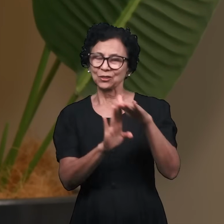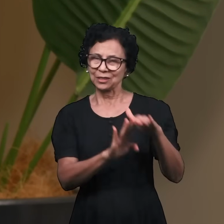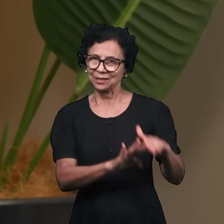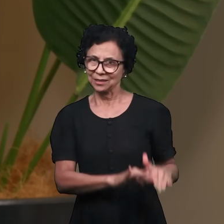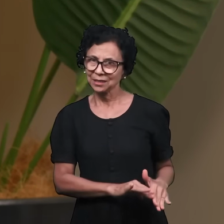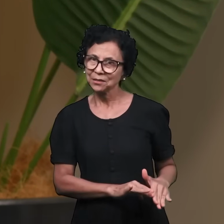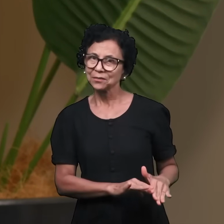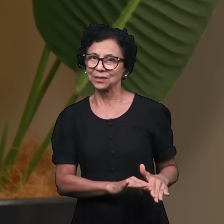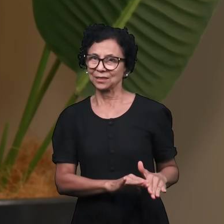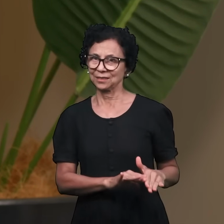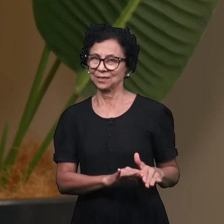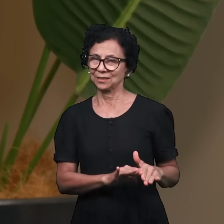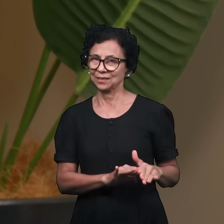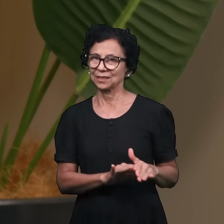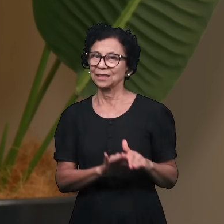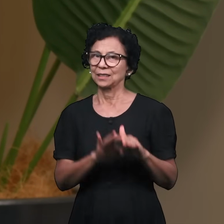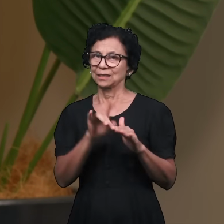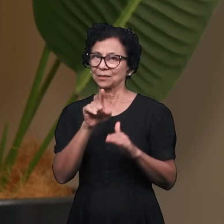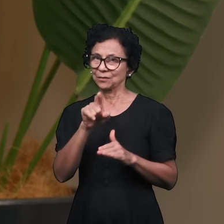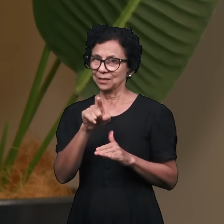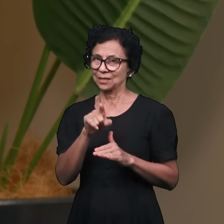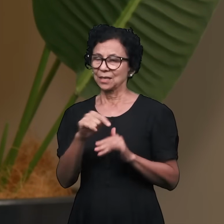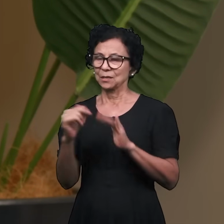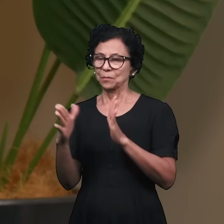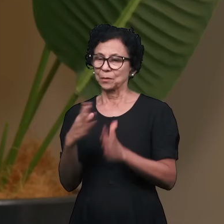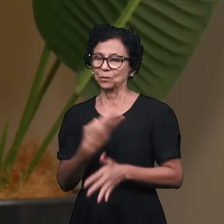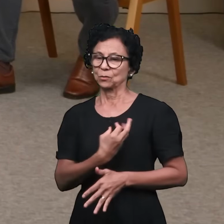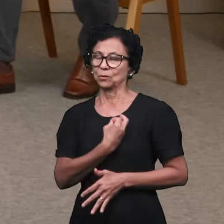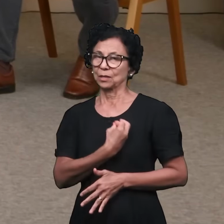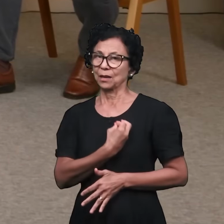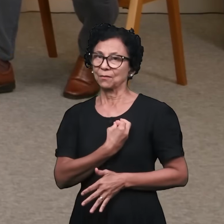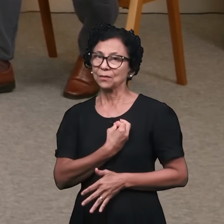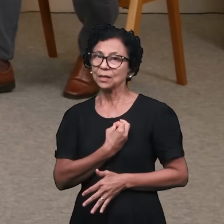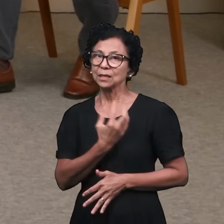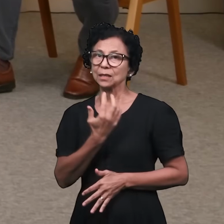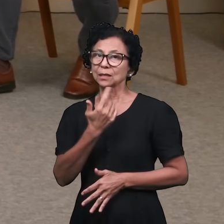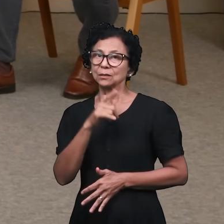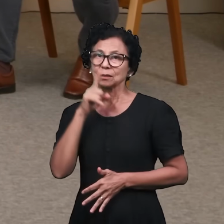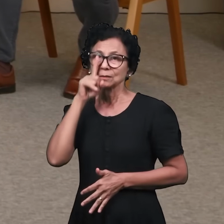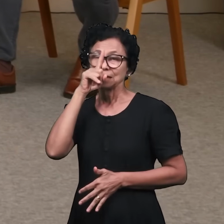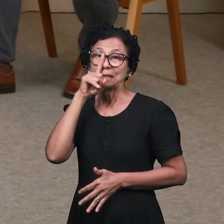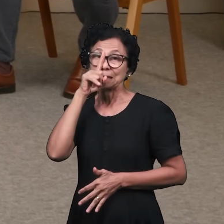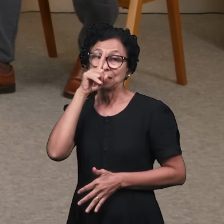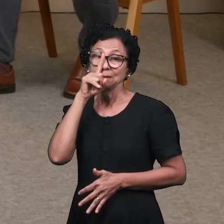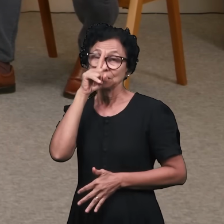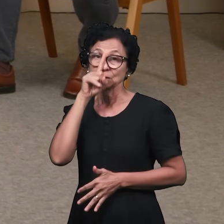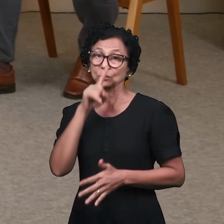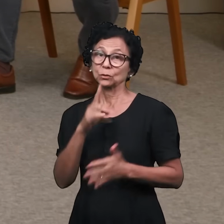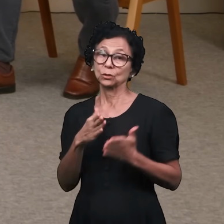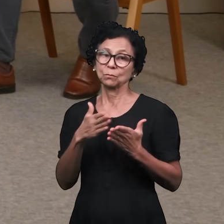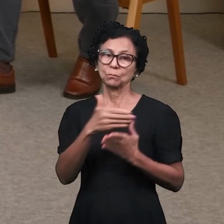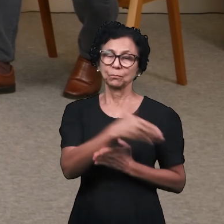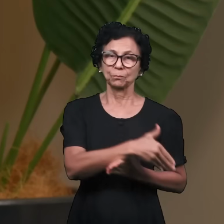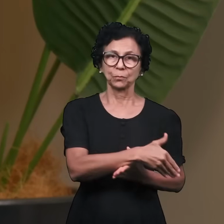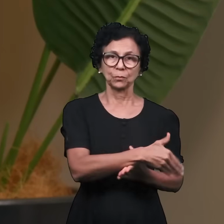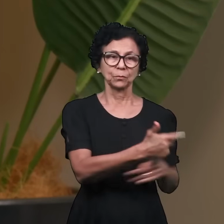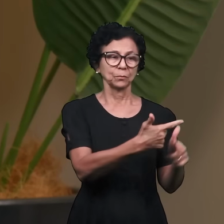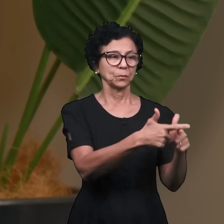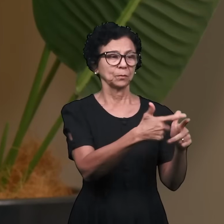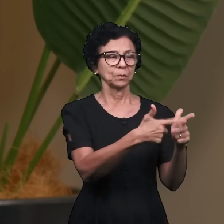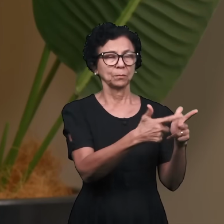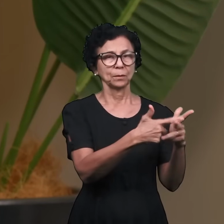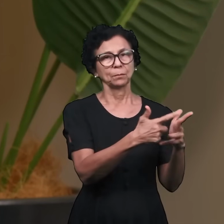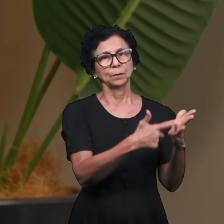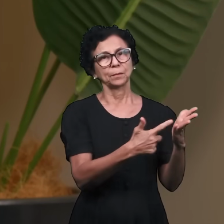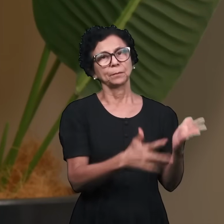durante a sua vida e você sofrer de problemas que nós temos visto nos nossos dias, como o